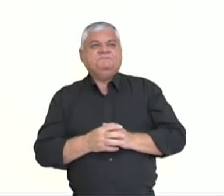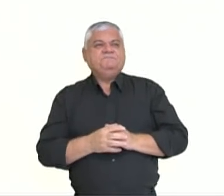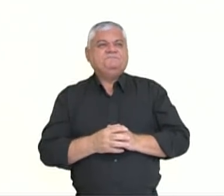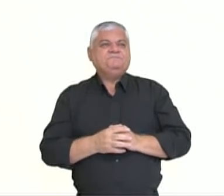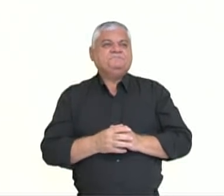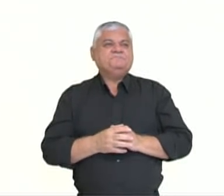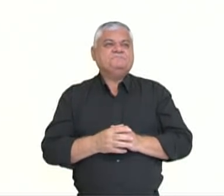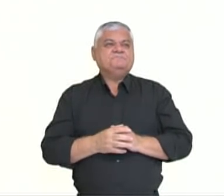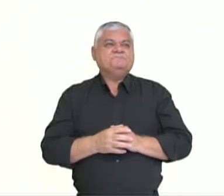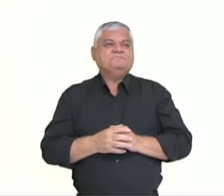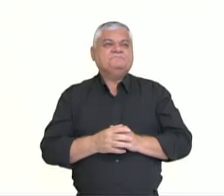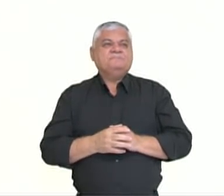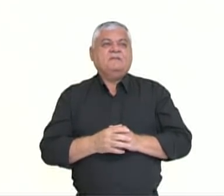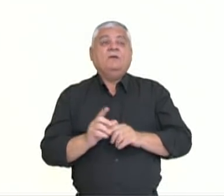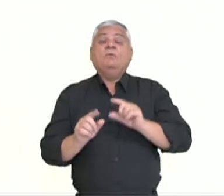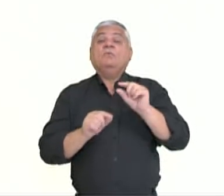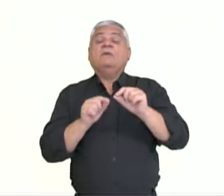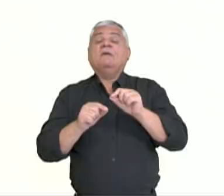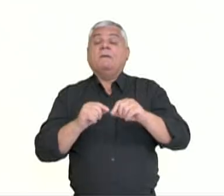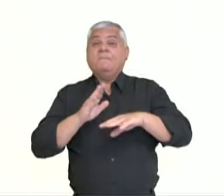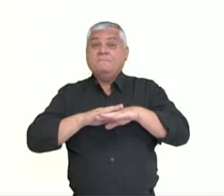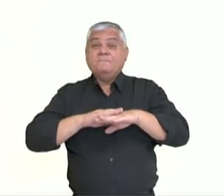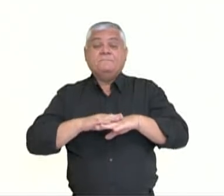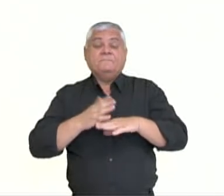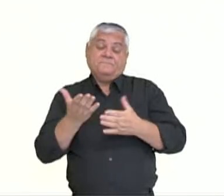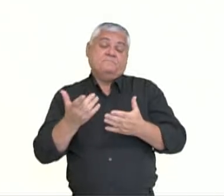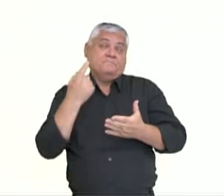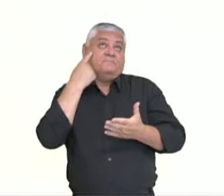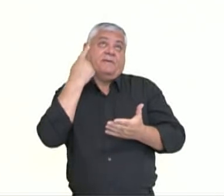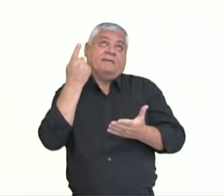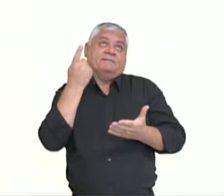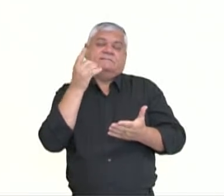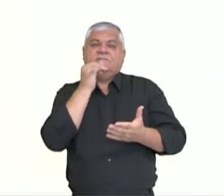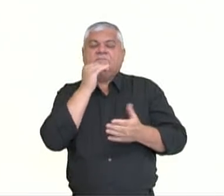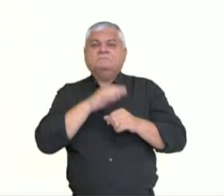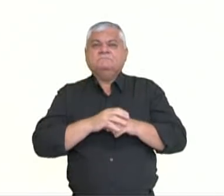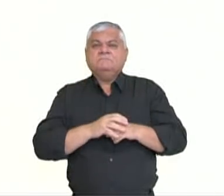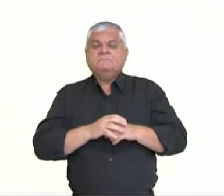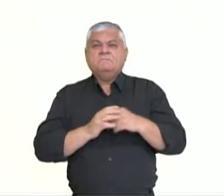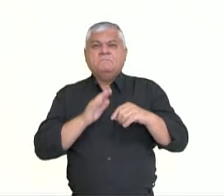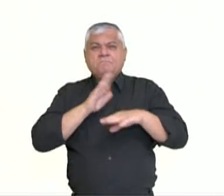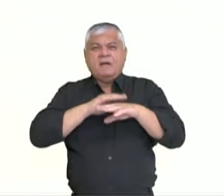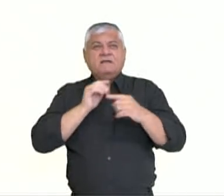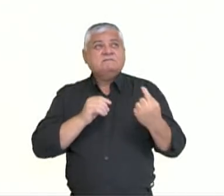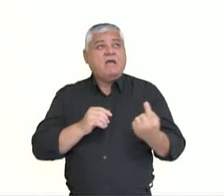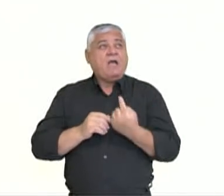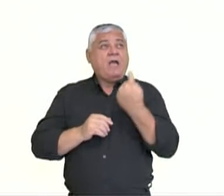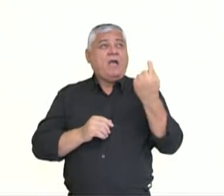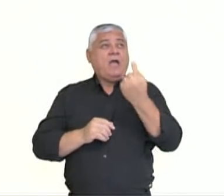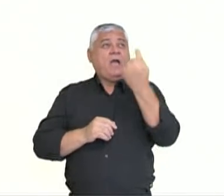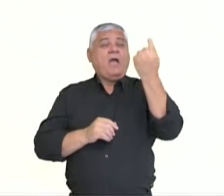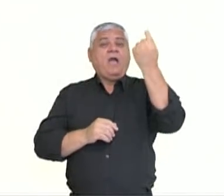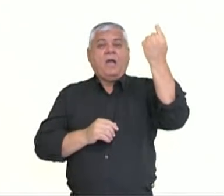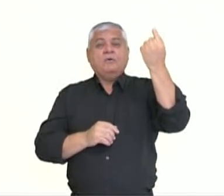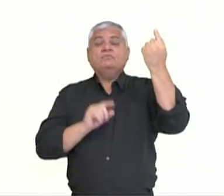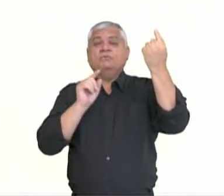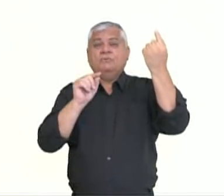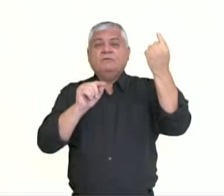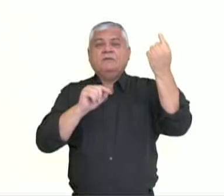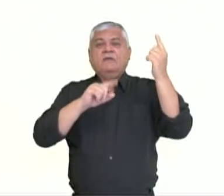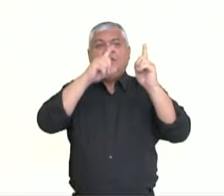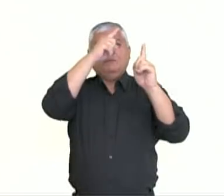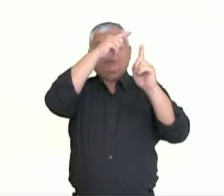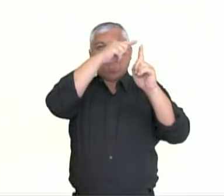né? O que faz ali que quanto maior, a gente pensar que quanto maior é a altitude, menores serão as